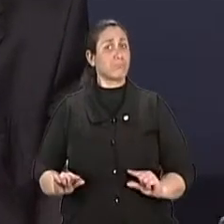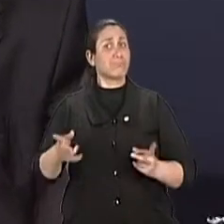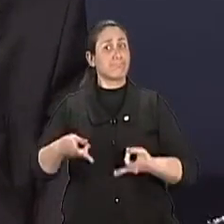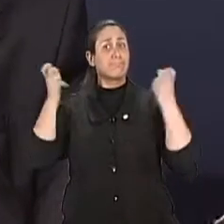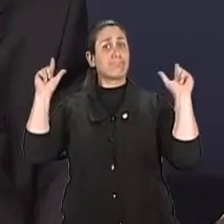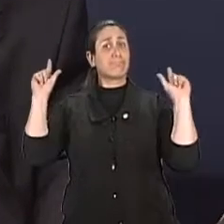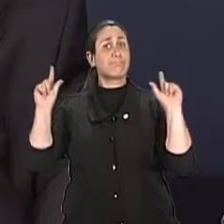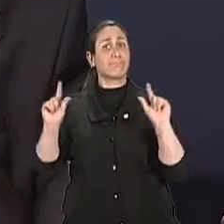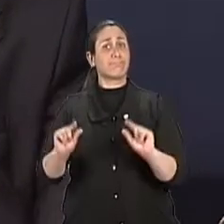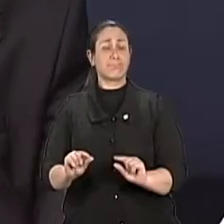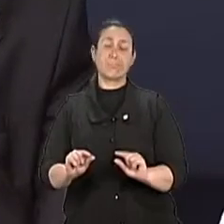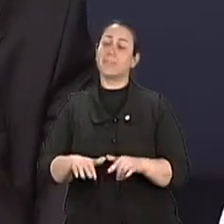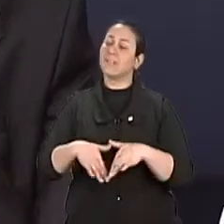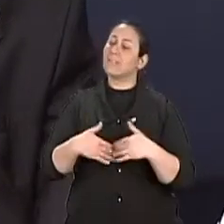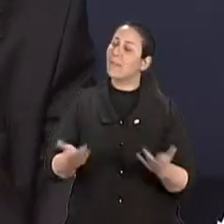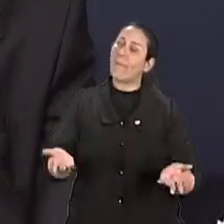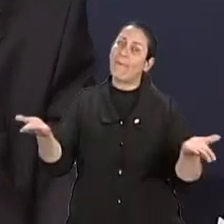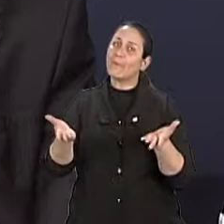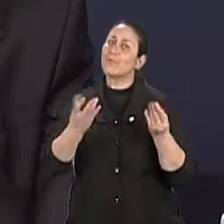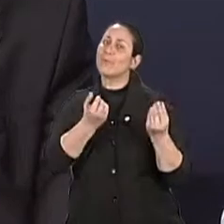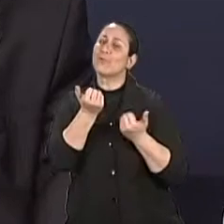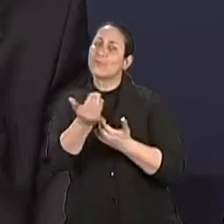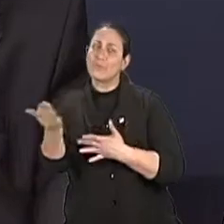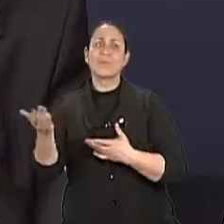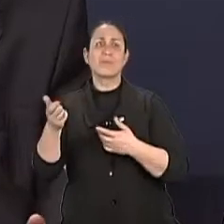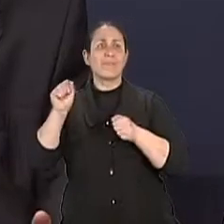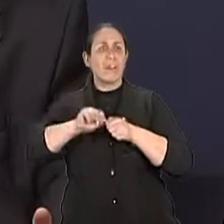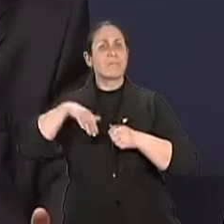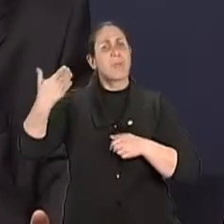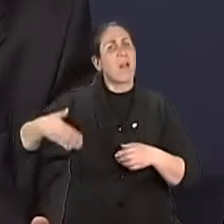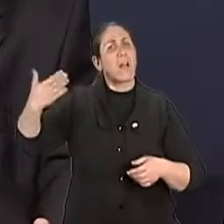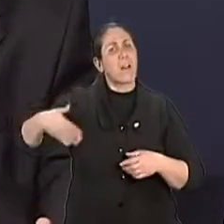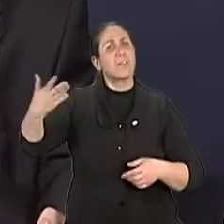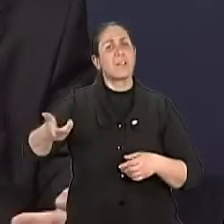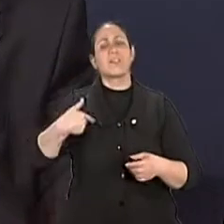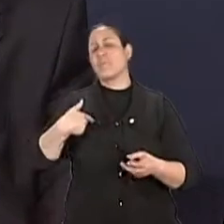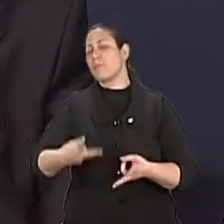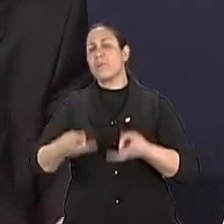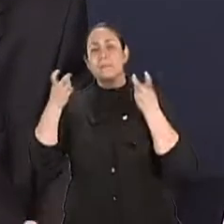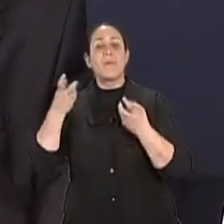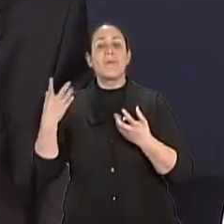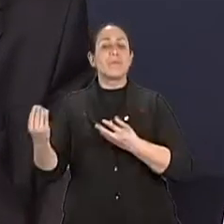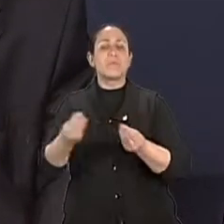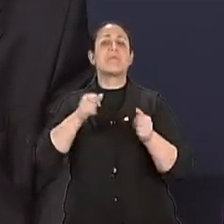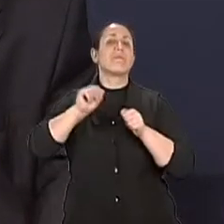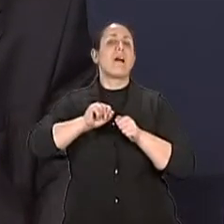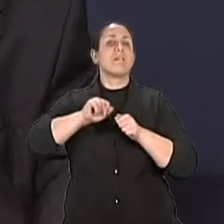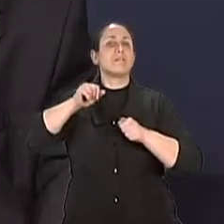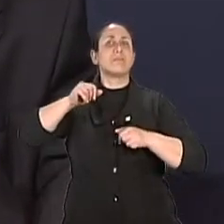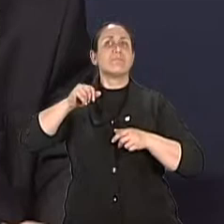exercícios. E hoje a gente está vendo a juventude fazendo cada vez mais isso. Eu acredito que estão fumando menos.